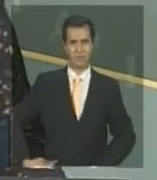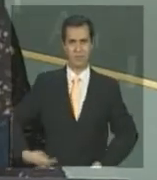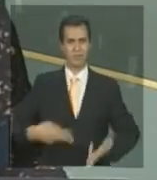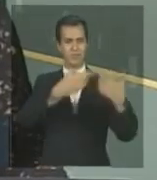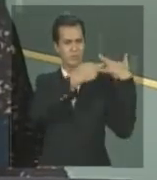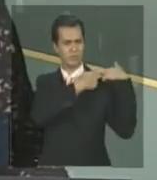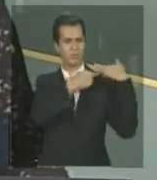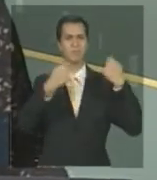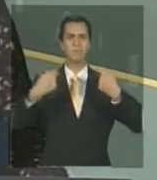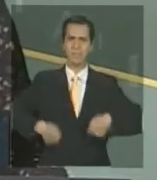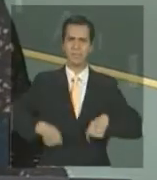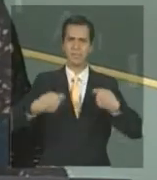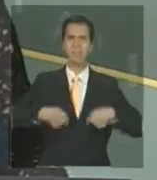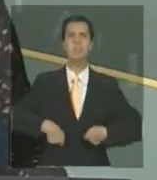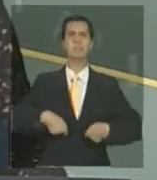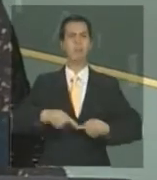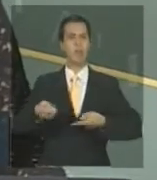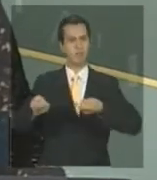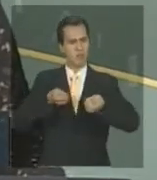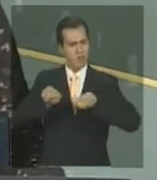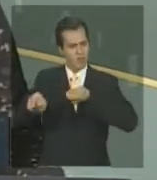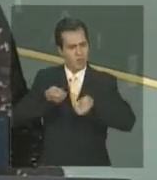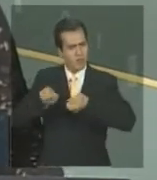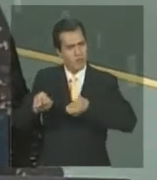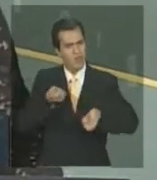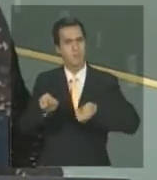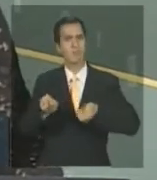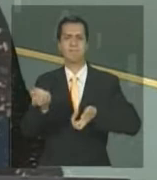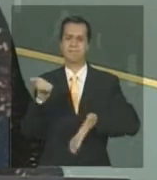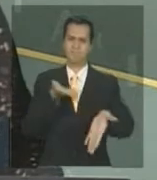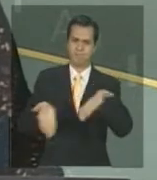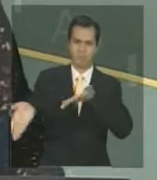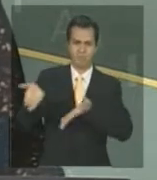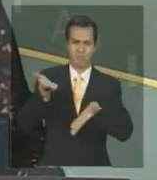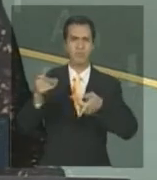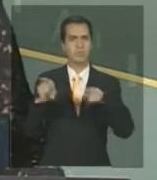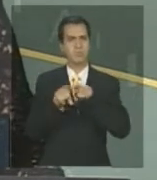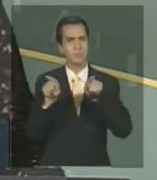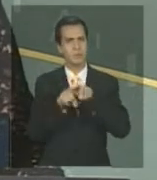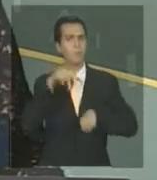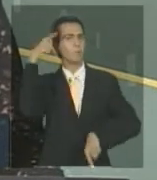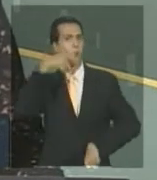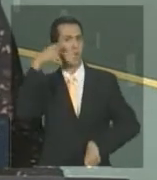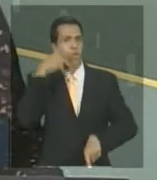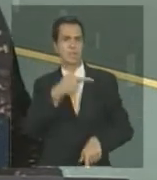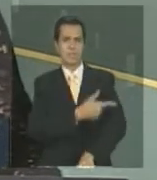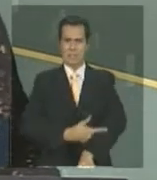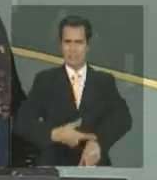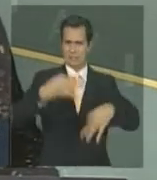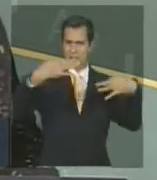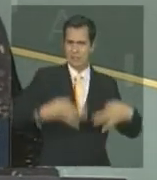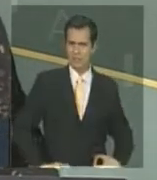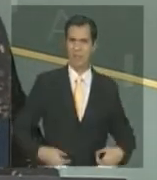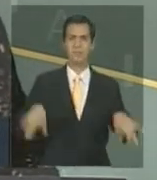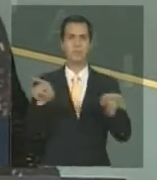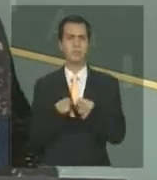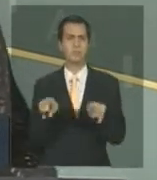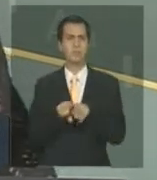de negociação, bom trânsito político e postura rigorosamente republicana.